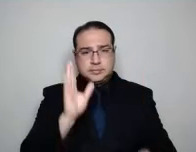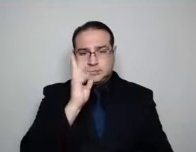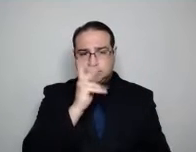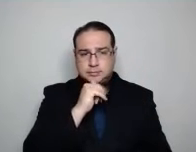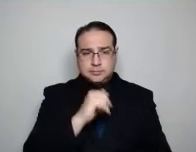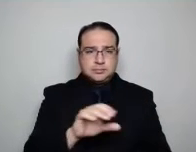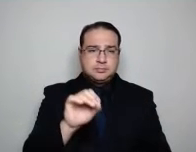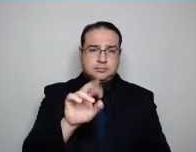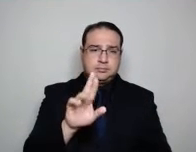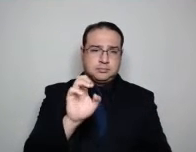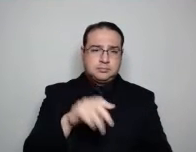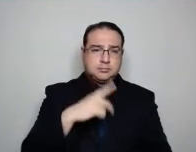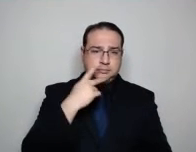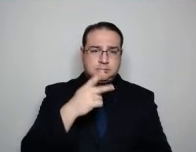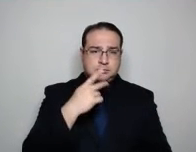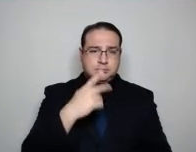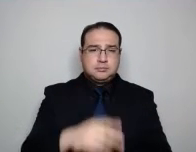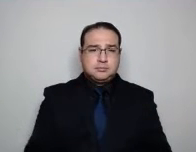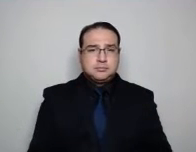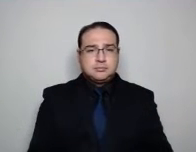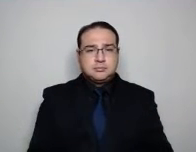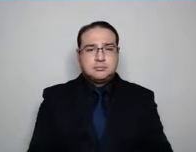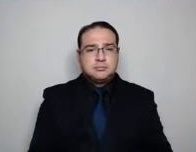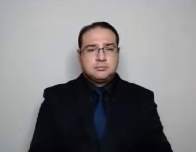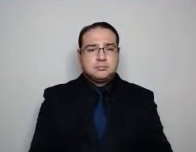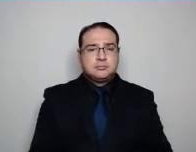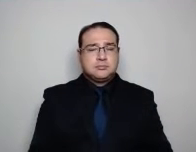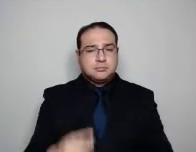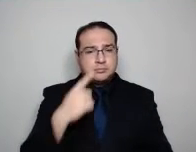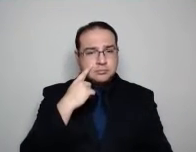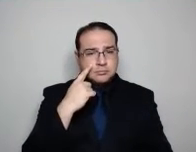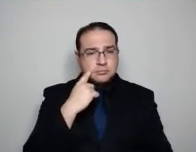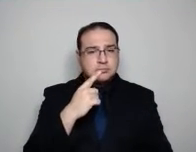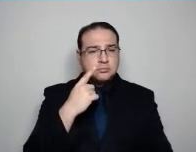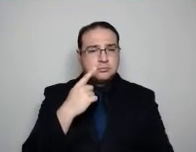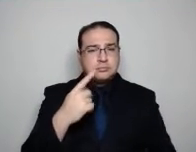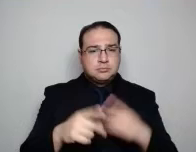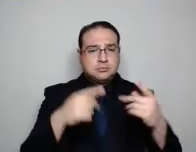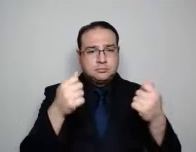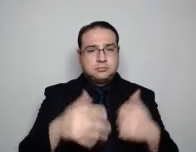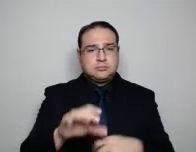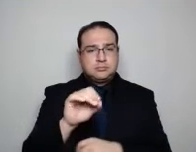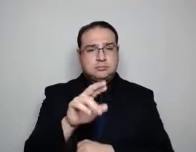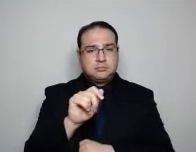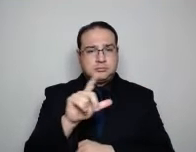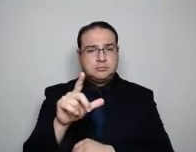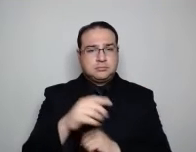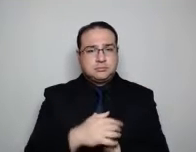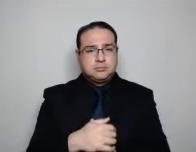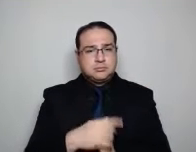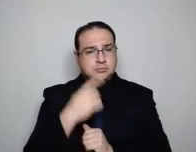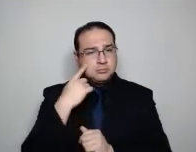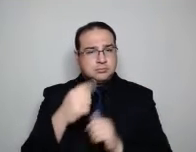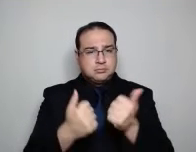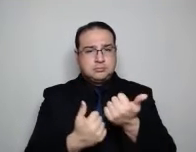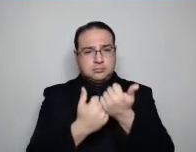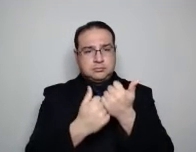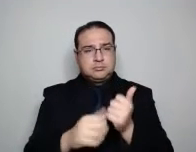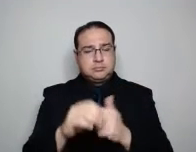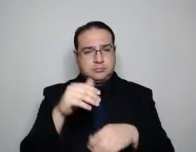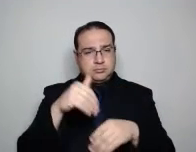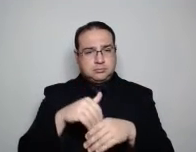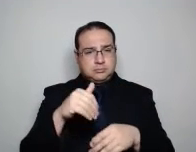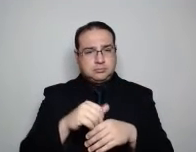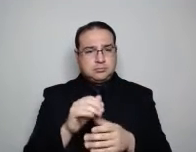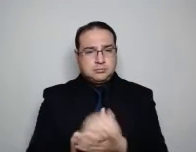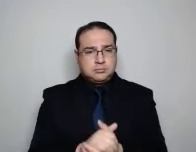esbarou o Cláudio. Renato, fazer sustentação oral. Gente. Eu acho que estamos tá falando aí. Não, mas eu estou sustentando meu voto aqui. Mas primeiro